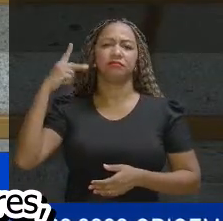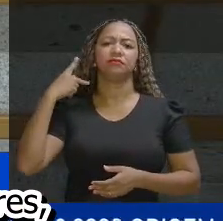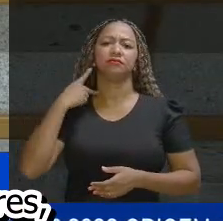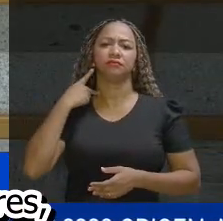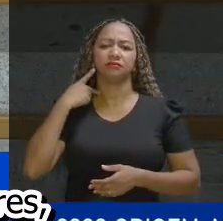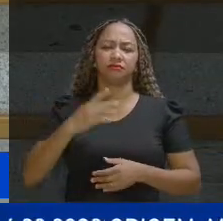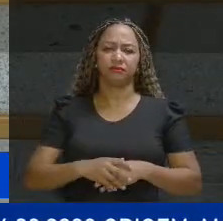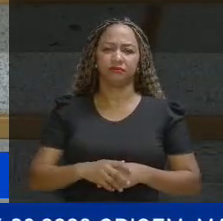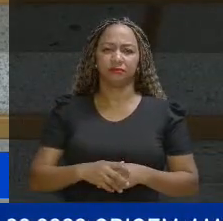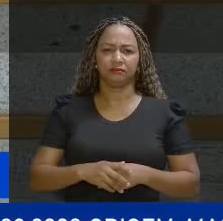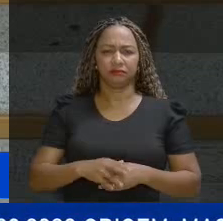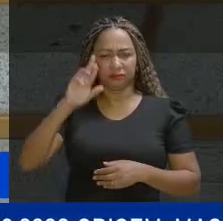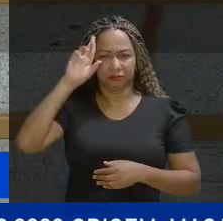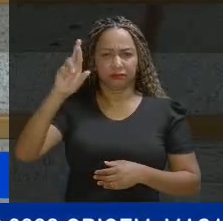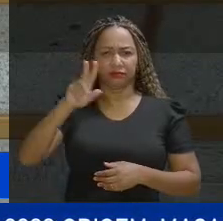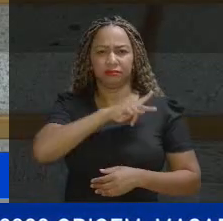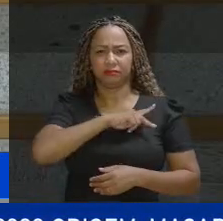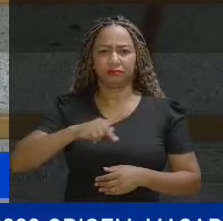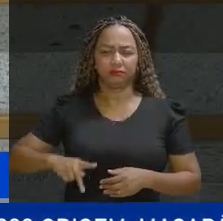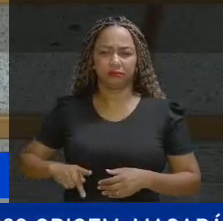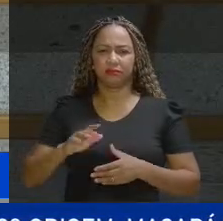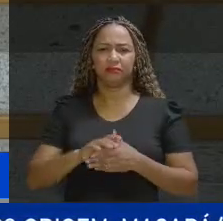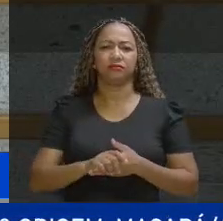Procuradora. Excelentíssimo senhor presidente,